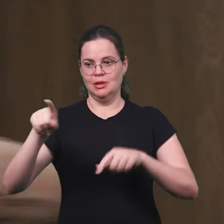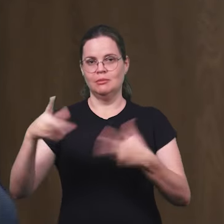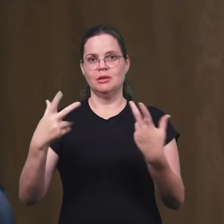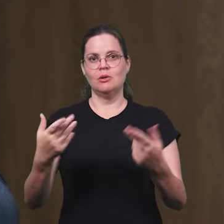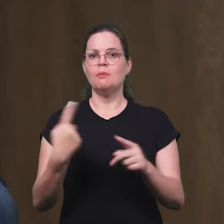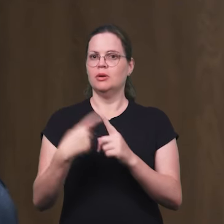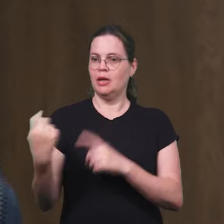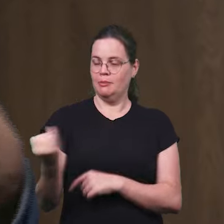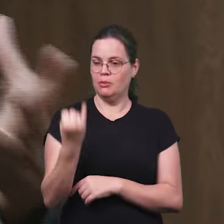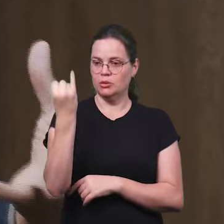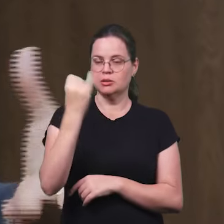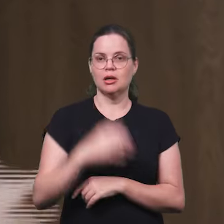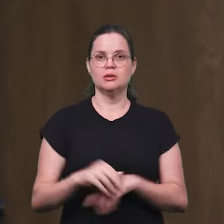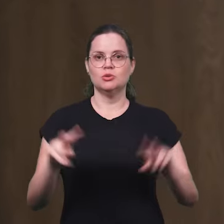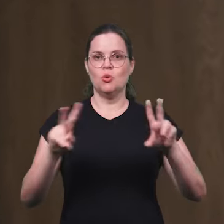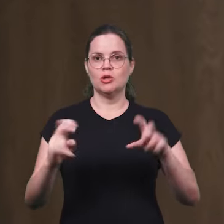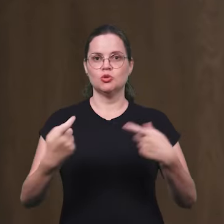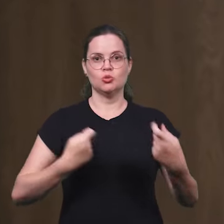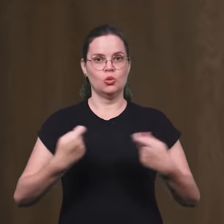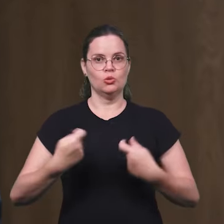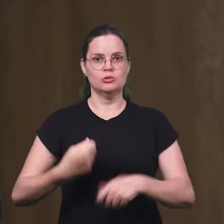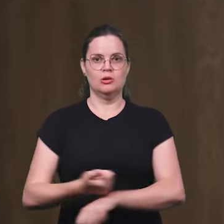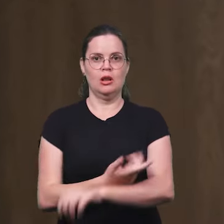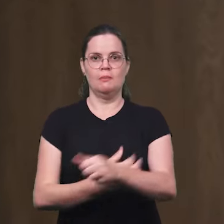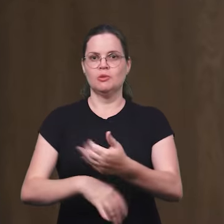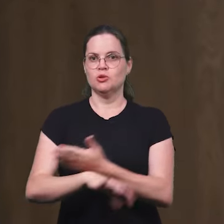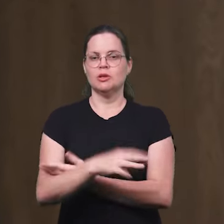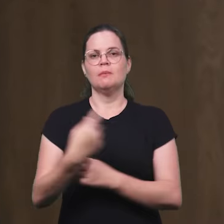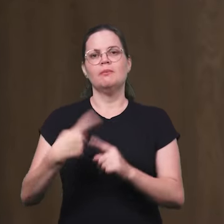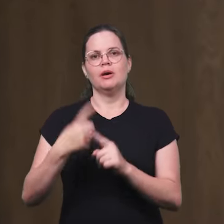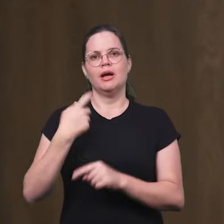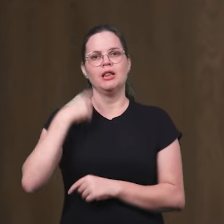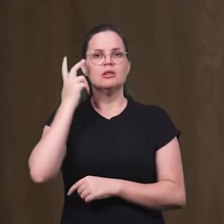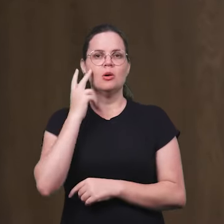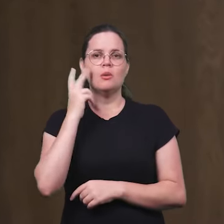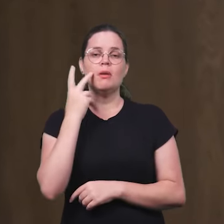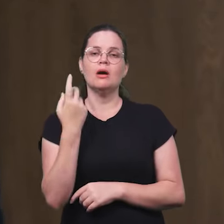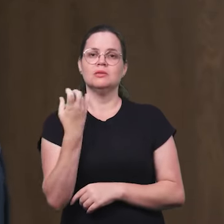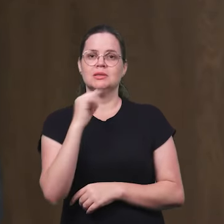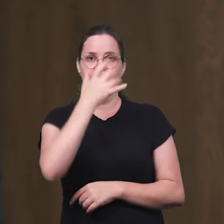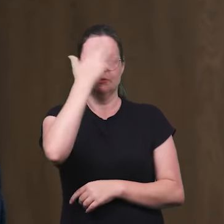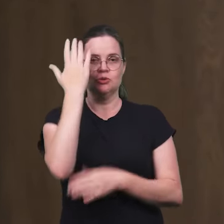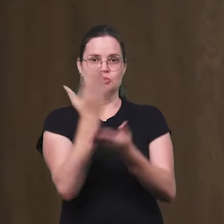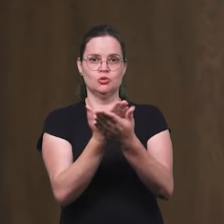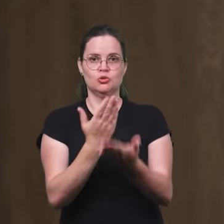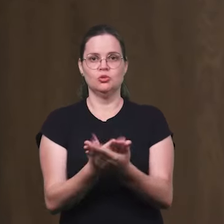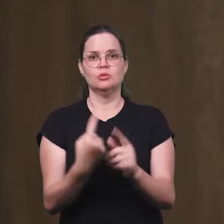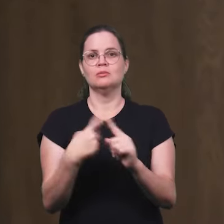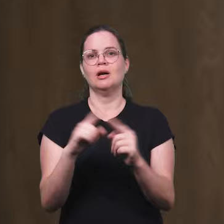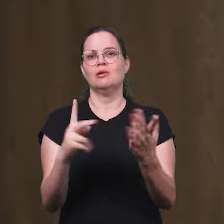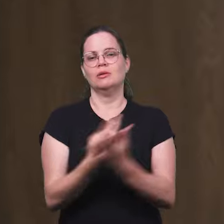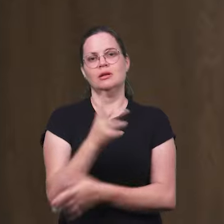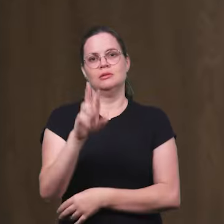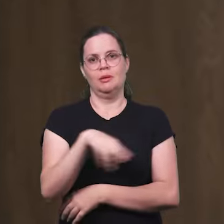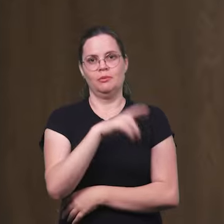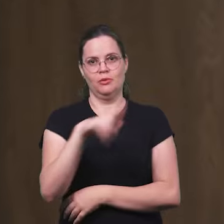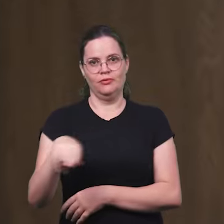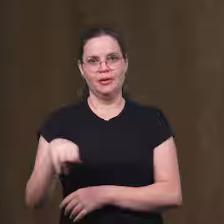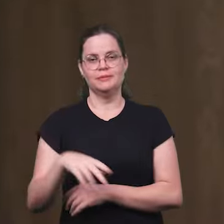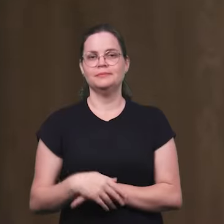tão comum de acontecer na jornada de quem estuda para o concurso, que é eventualmente uma reprovação. Eu quero te convidar a assistir esse programa